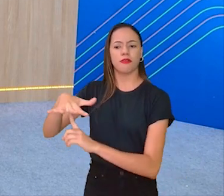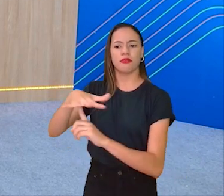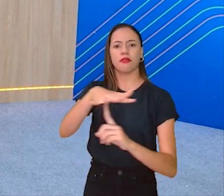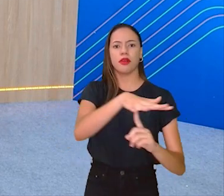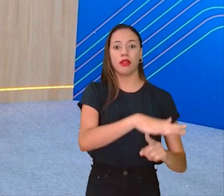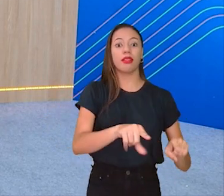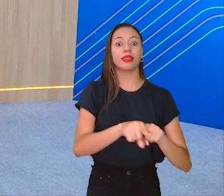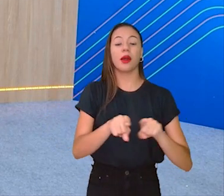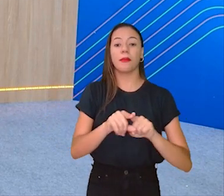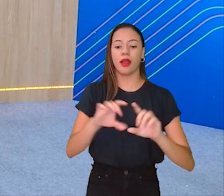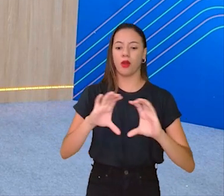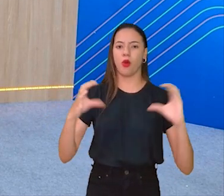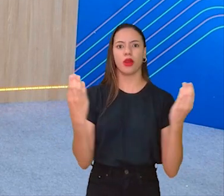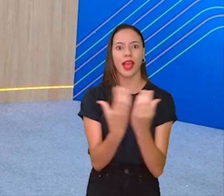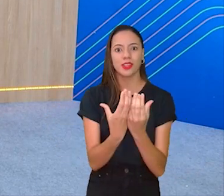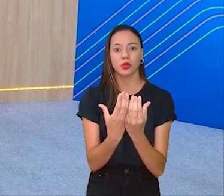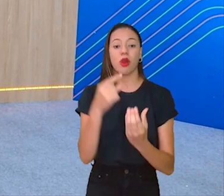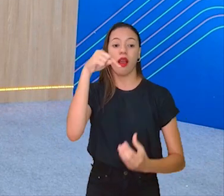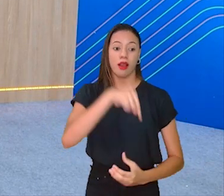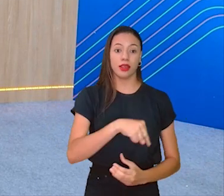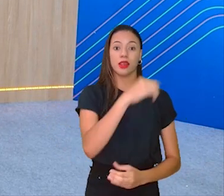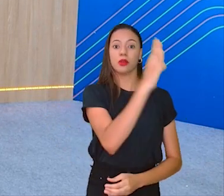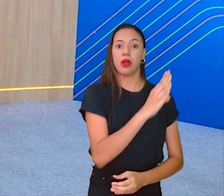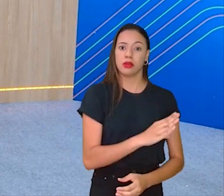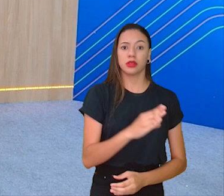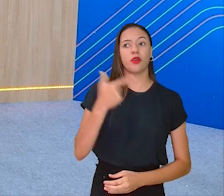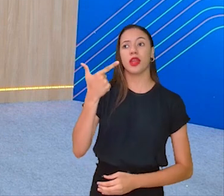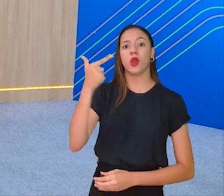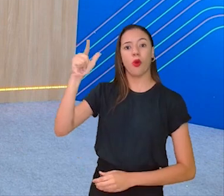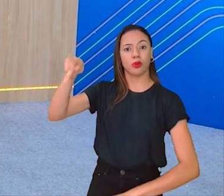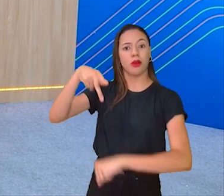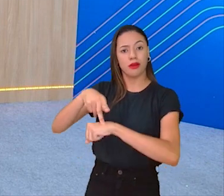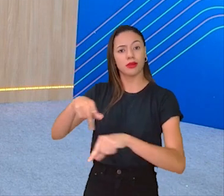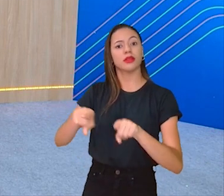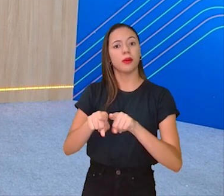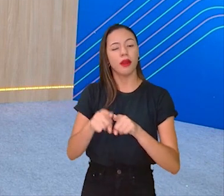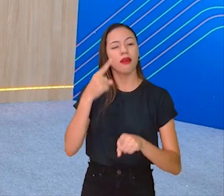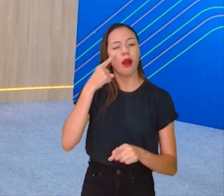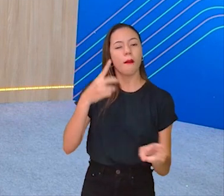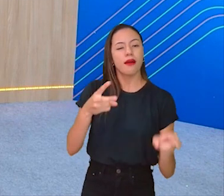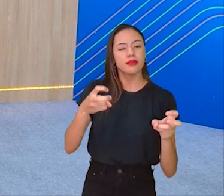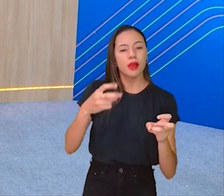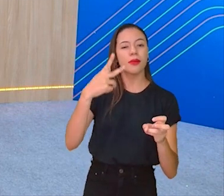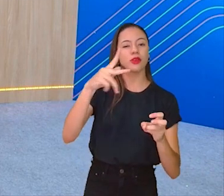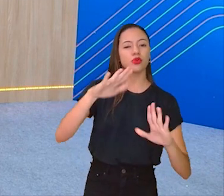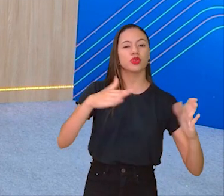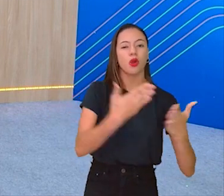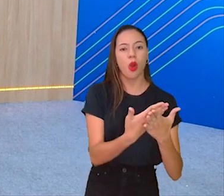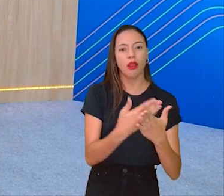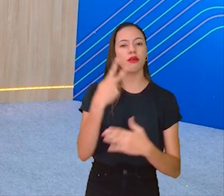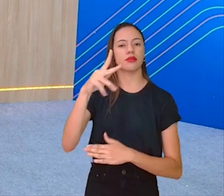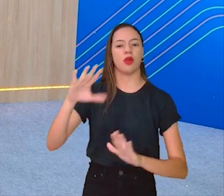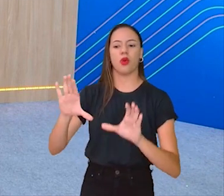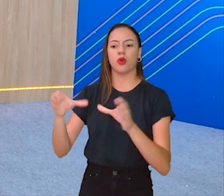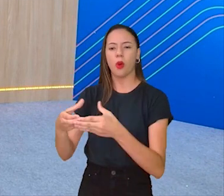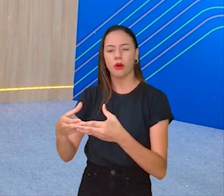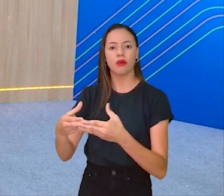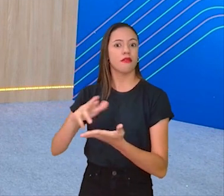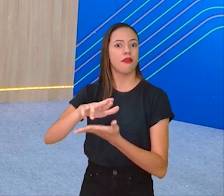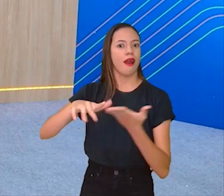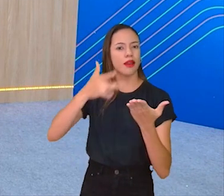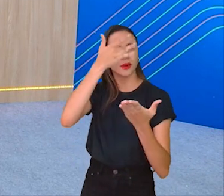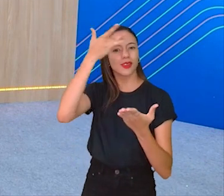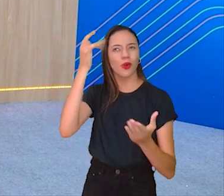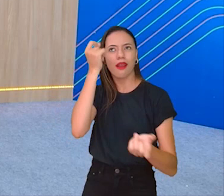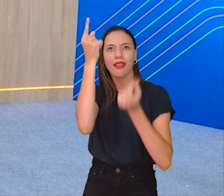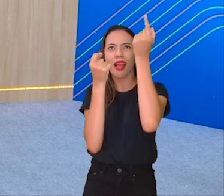dentro do país e fora do país. Então, basta olhar para o seu grupo, basta olhar para a sua escola, o quanto de pessoas criativas